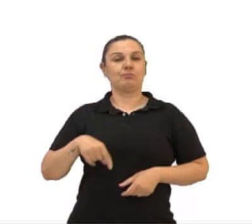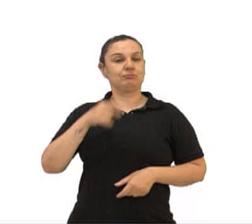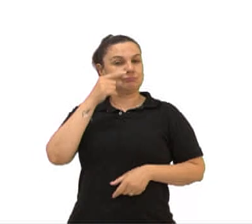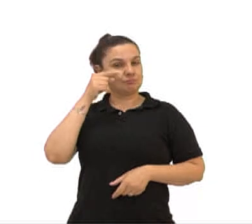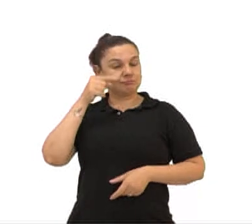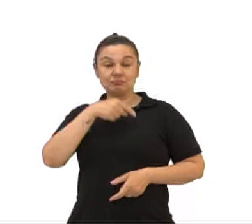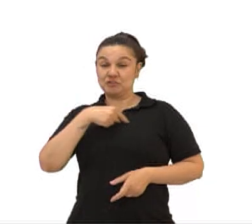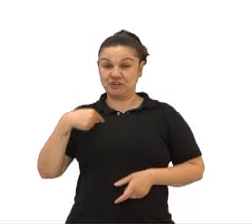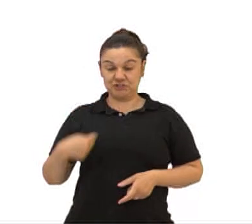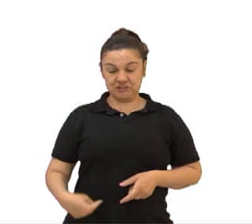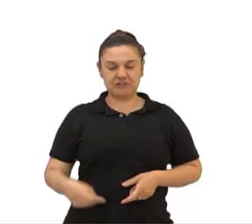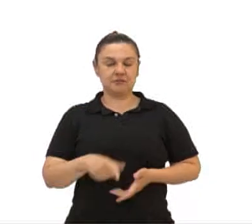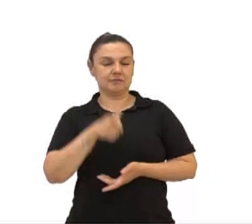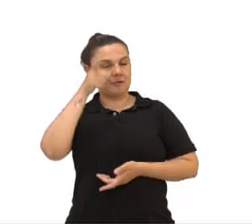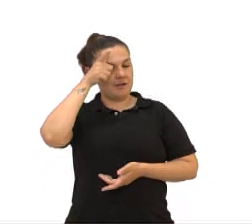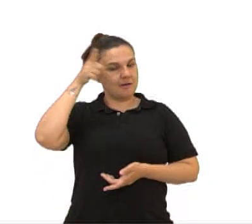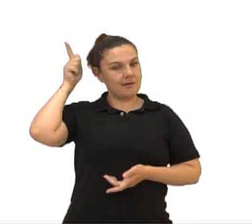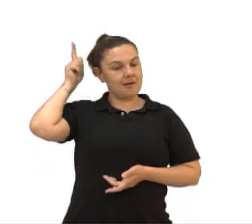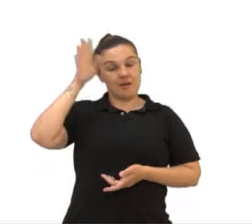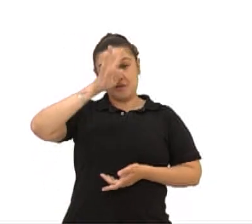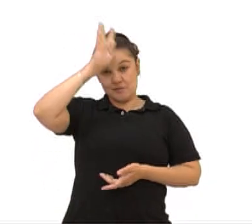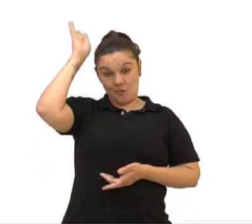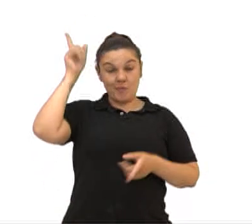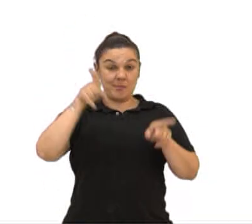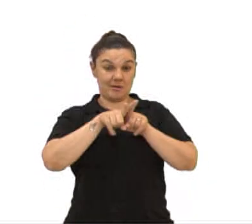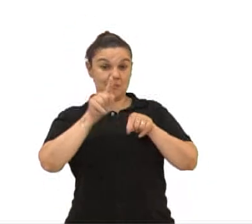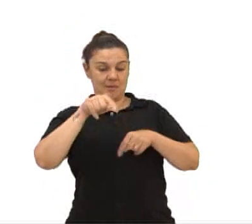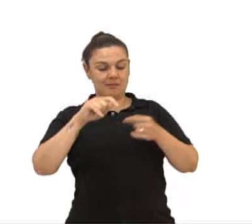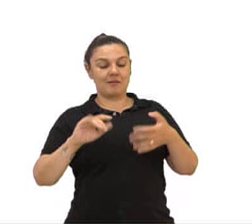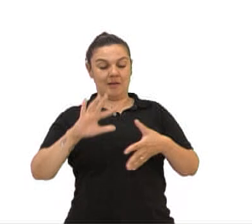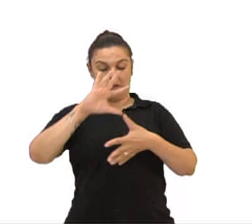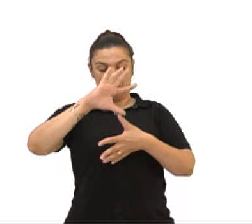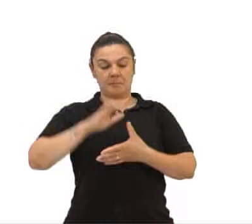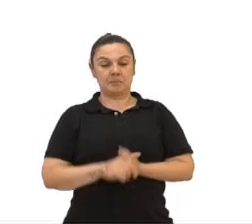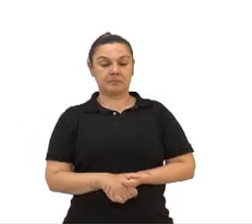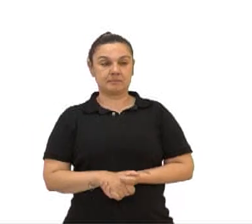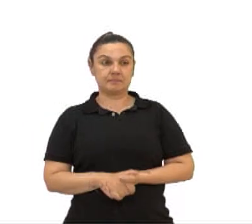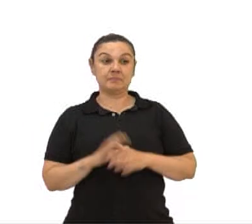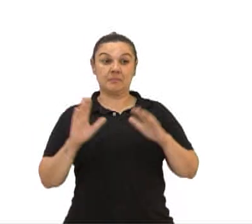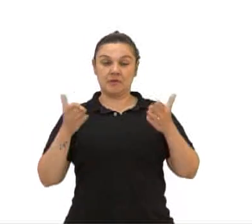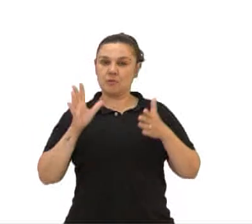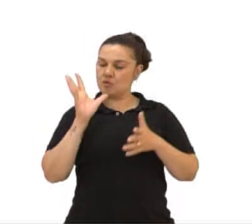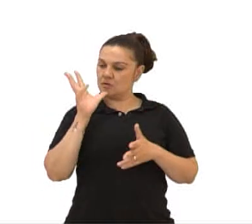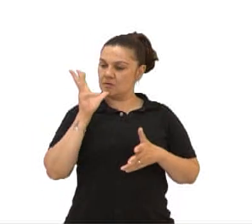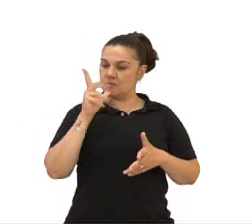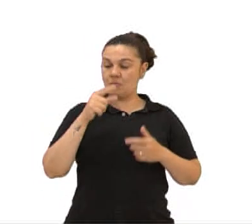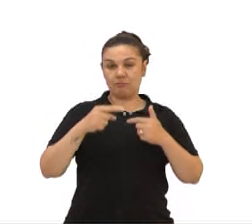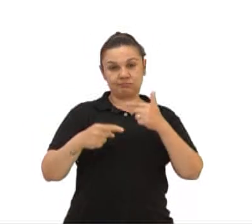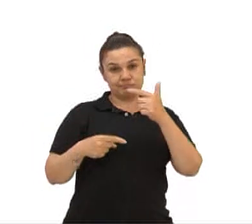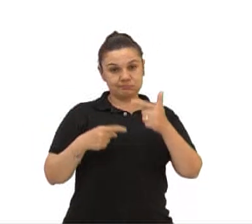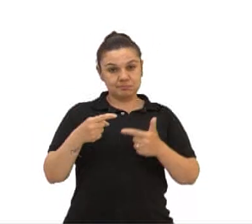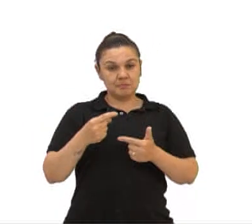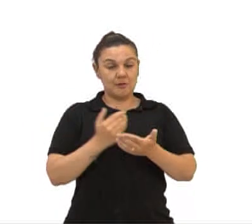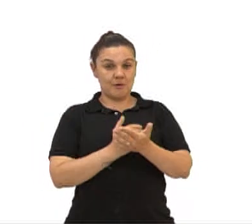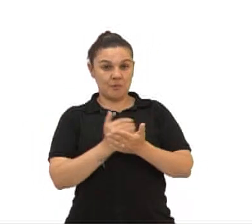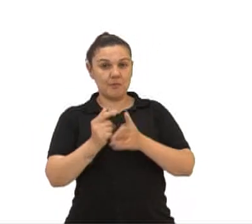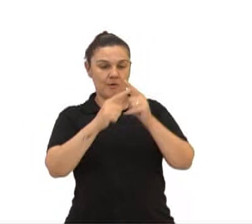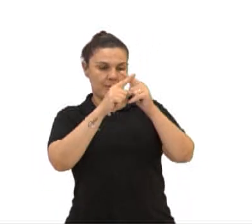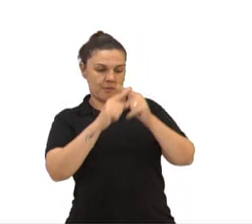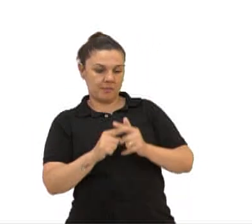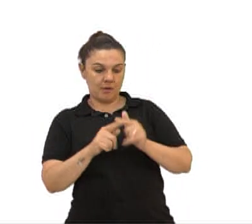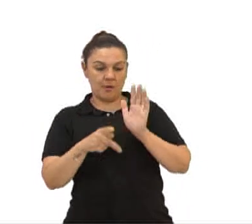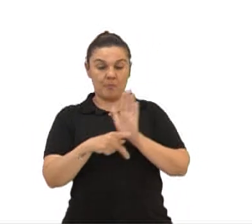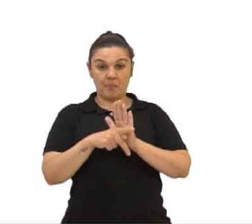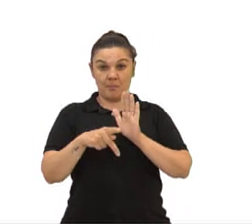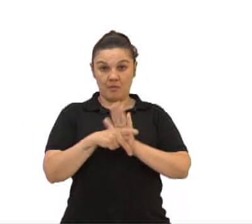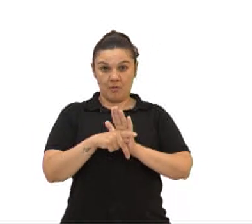Grécia, na Roma, inclusive nas Américas. Tá? Somente passado algum tempo que começou então a ter campeonatos que